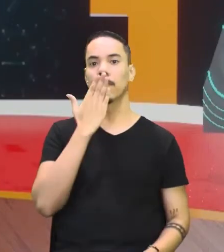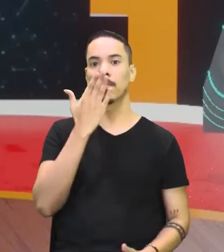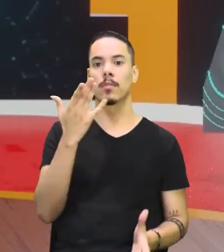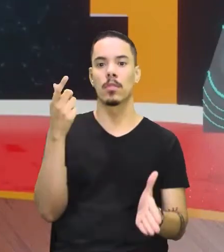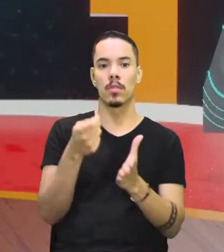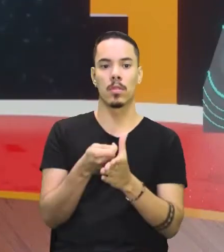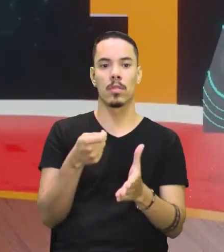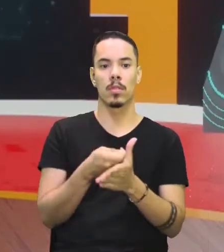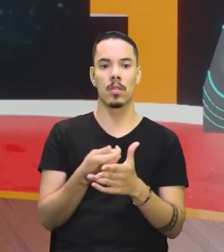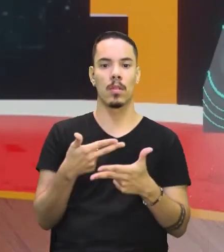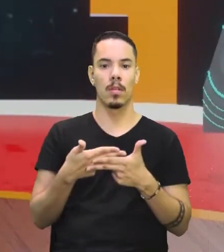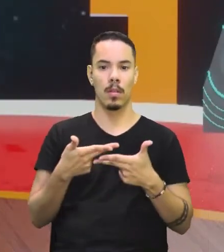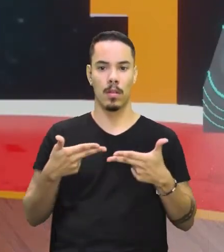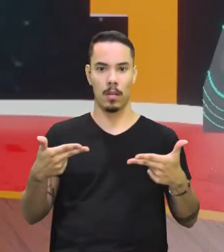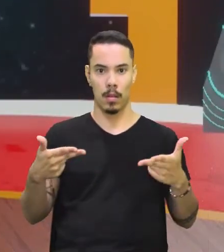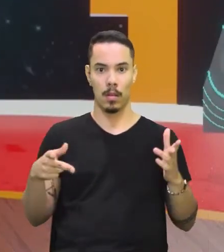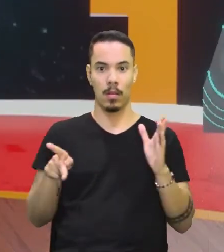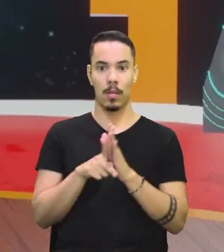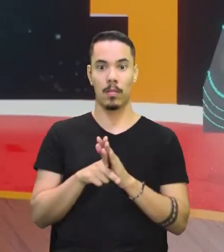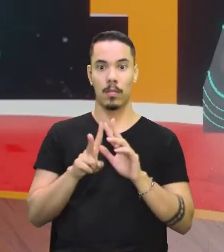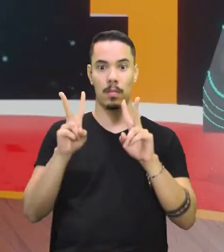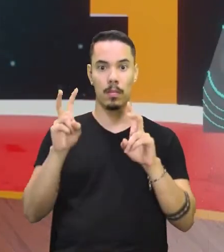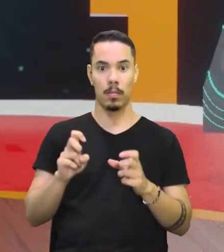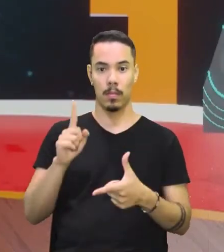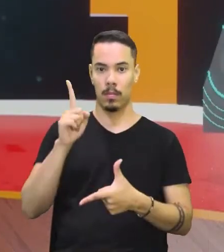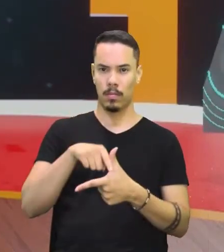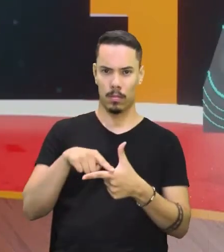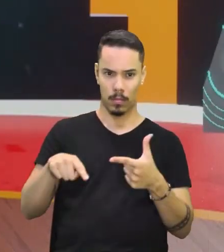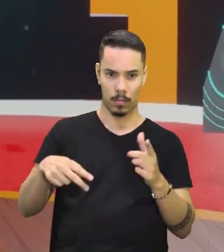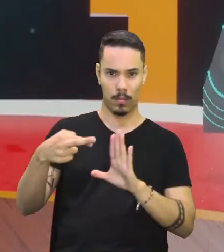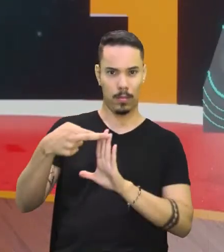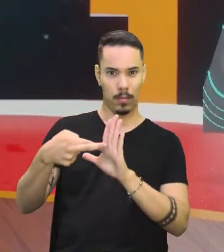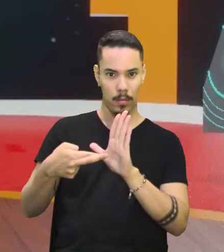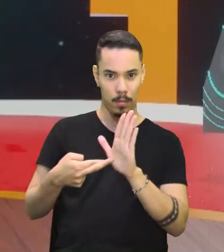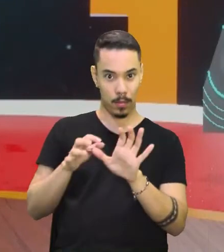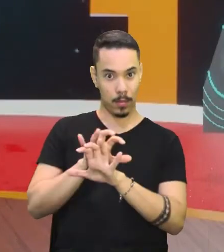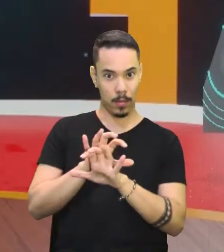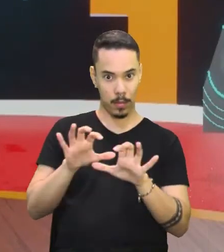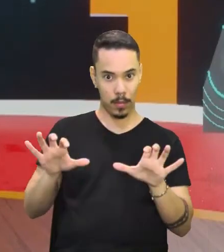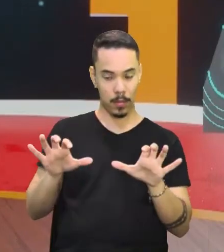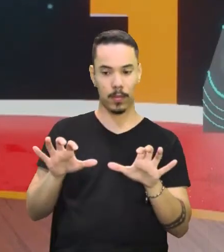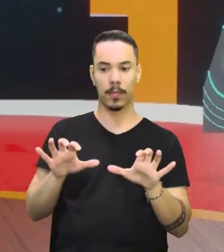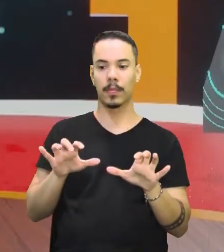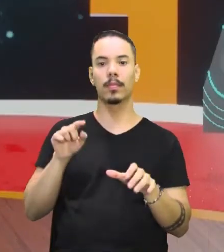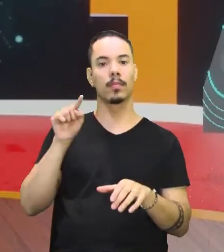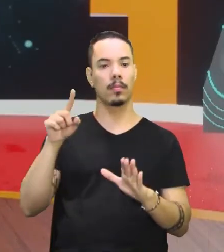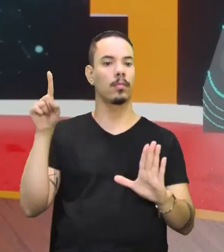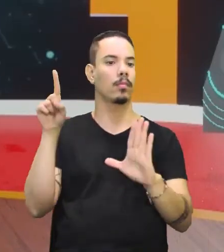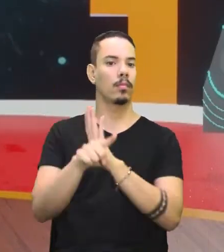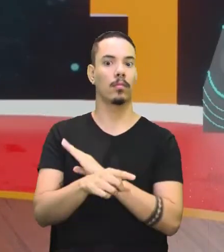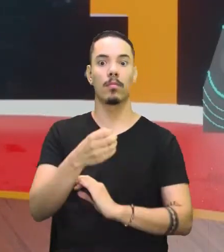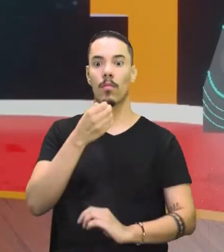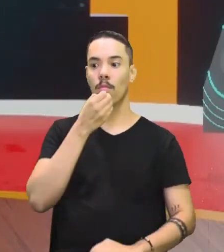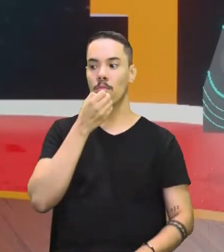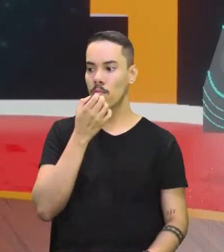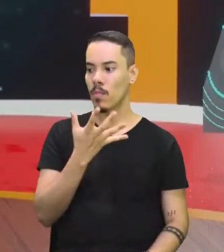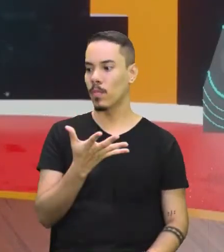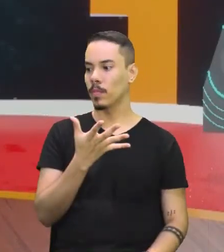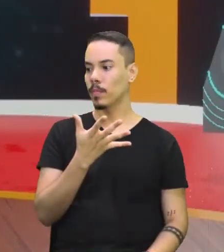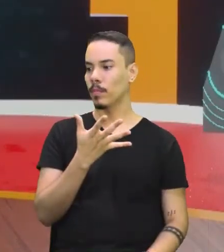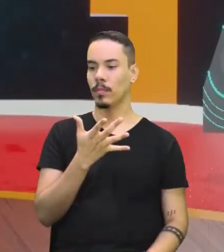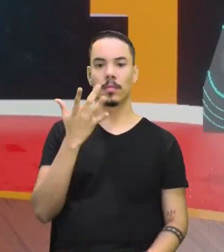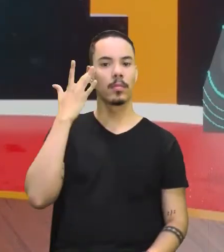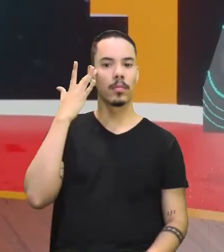sobre isso Alguma aqui, gracinha? algoritmos de divisão, essas regras de divisão, essa é uma pergunta muito boa. Ah, não sei o que, joga